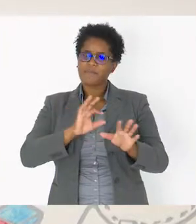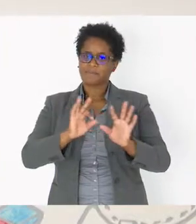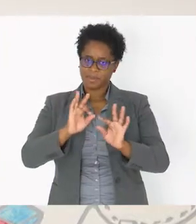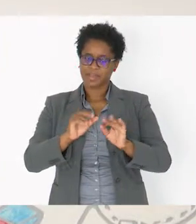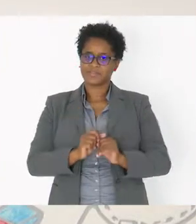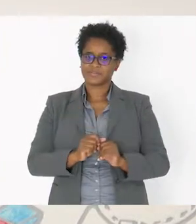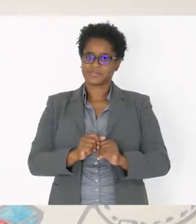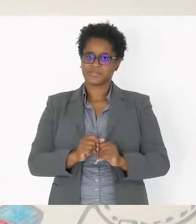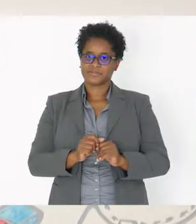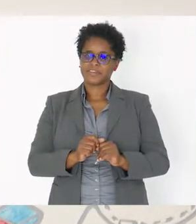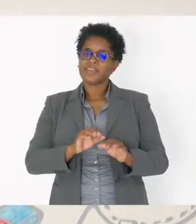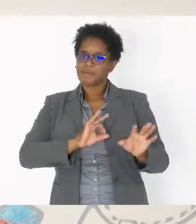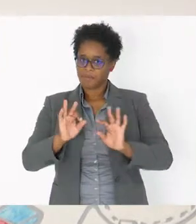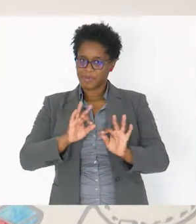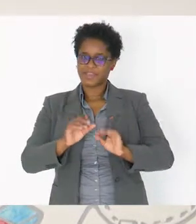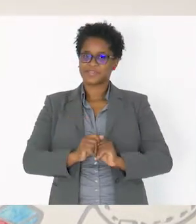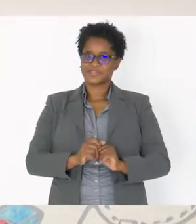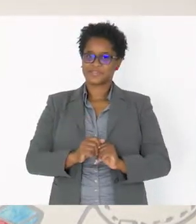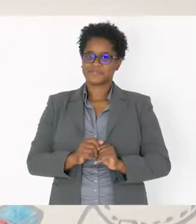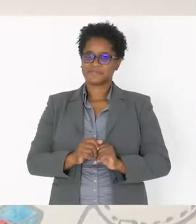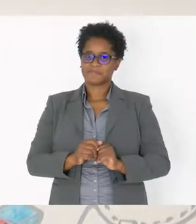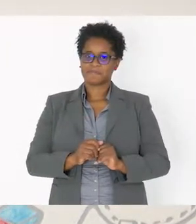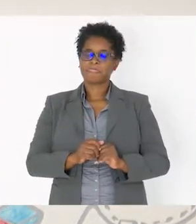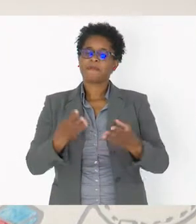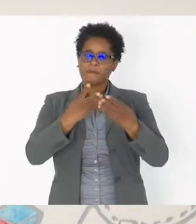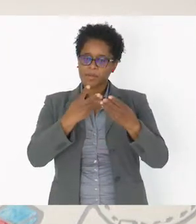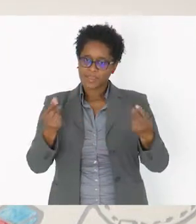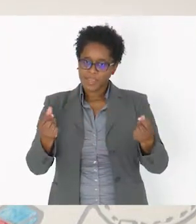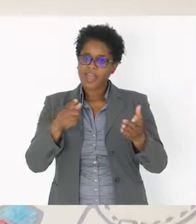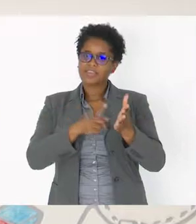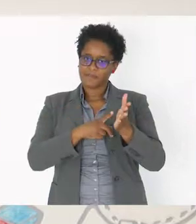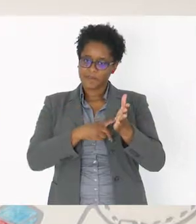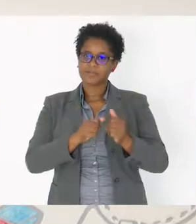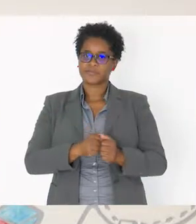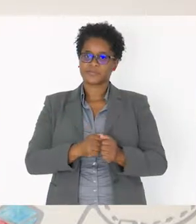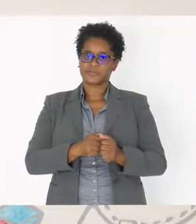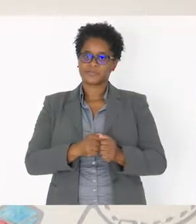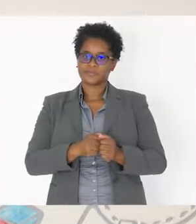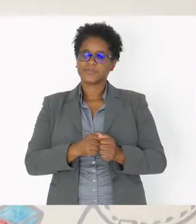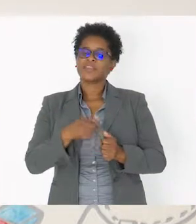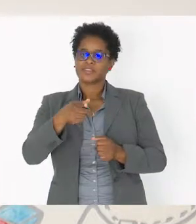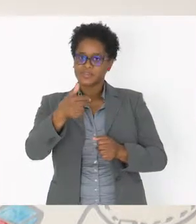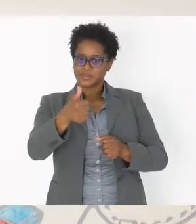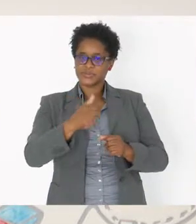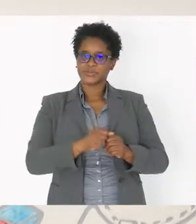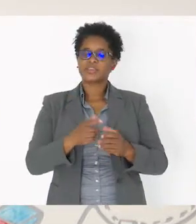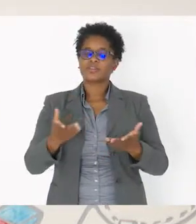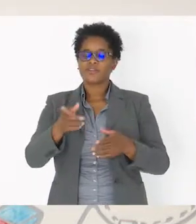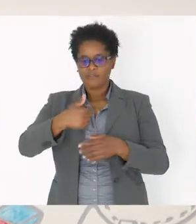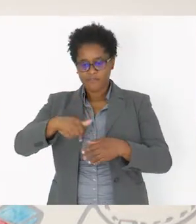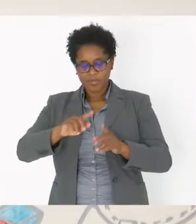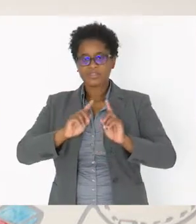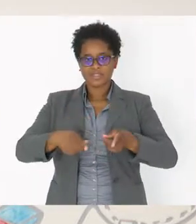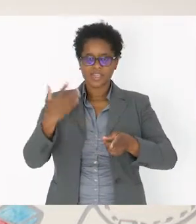prontos? Preparados? Com os materiais em mãos? Isso! Então vamos